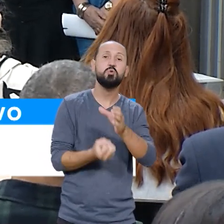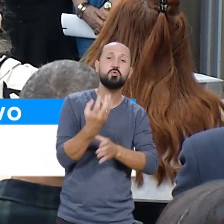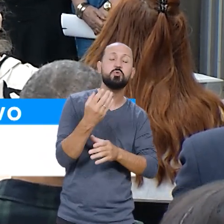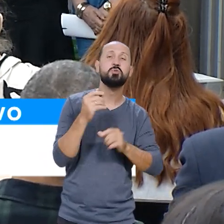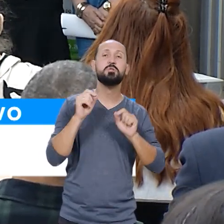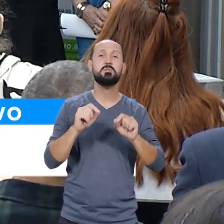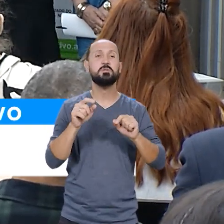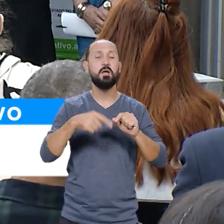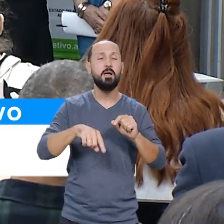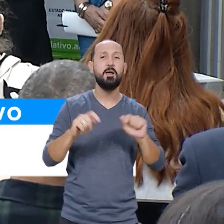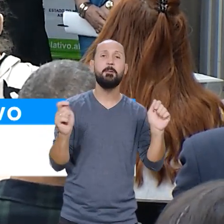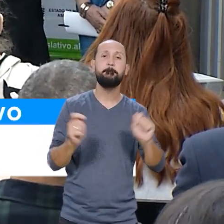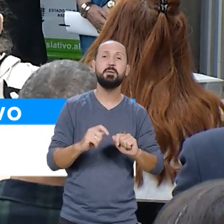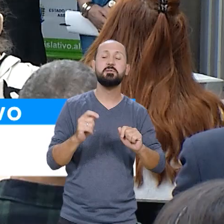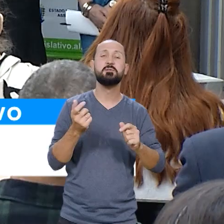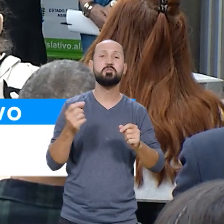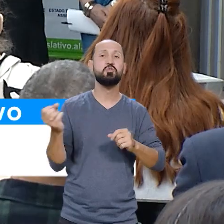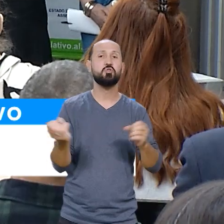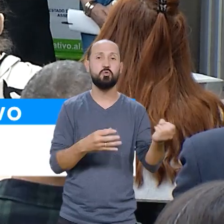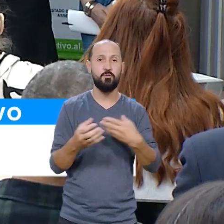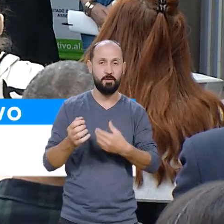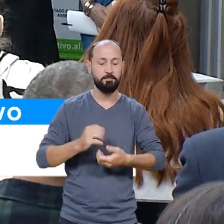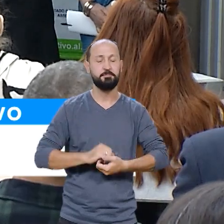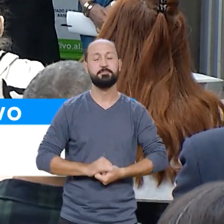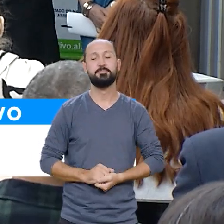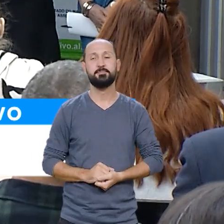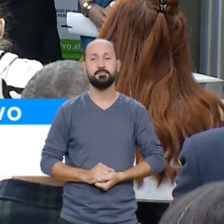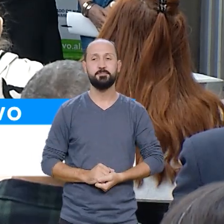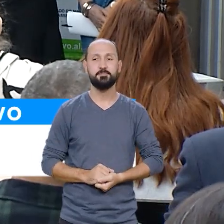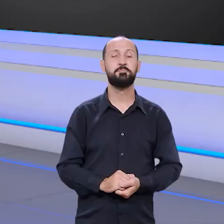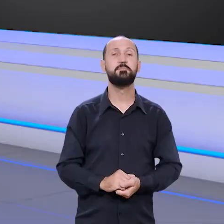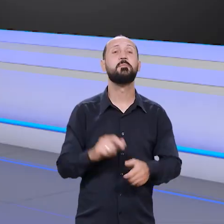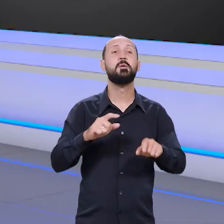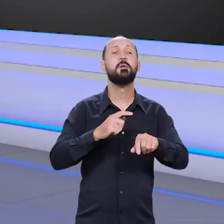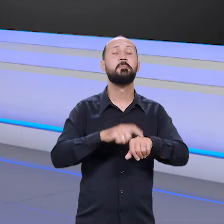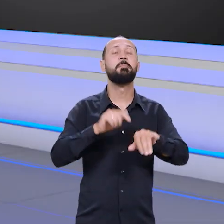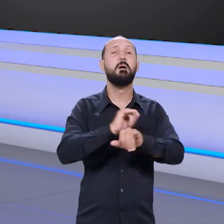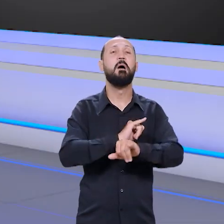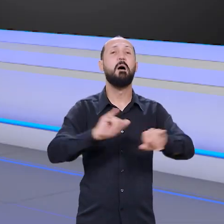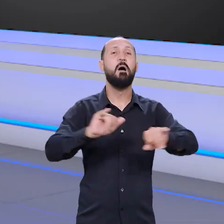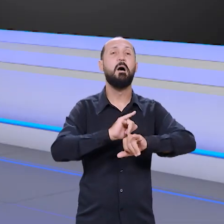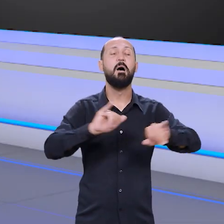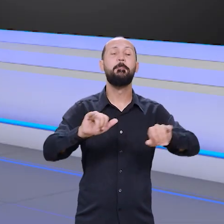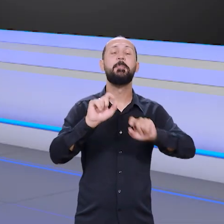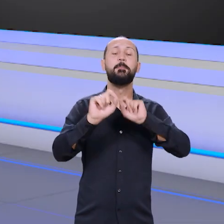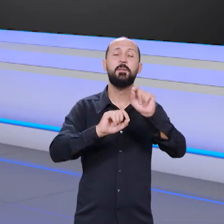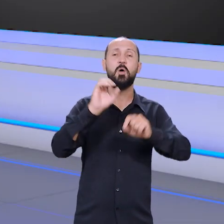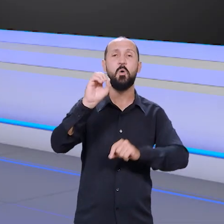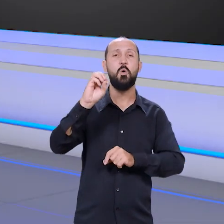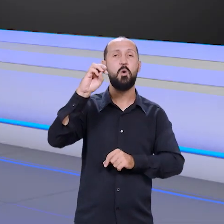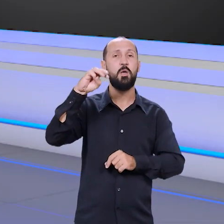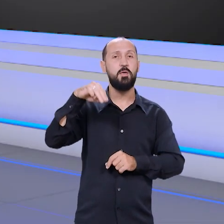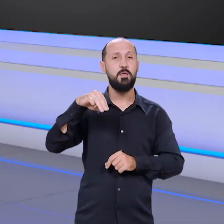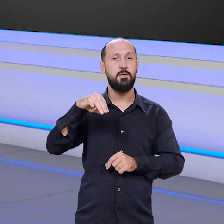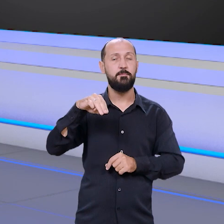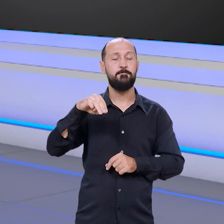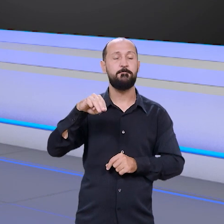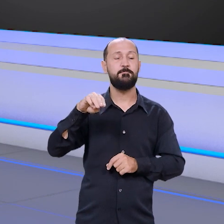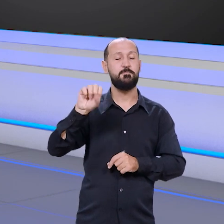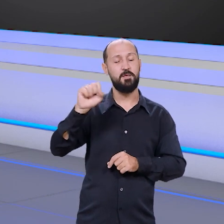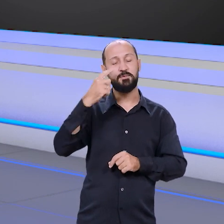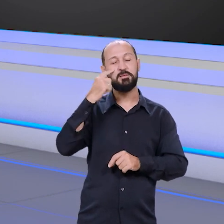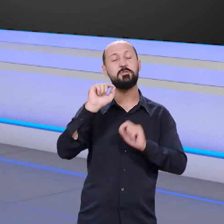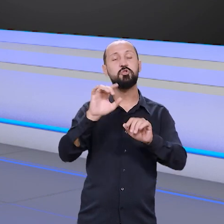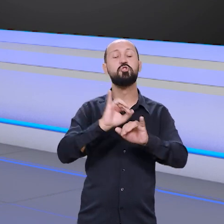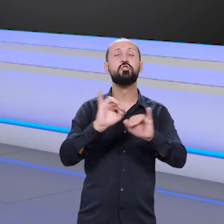trabalho. E daqui surgir possibilidade da gente inovar. Campanha estabelecida pela Organização das Nações